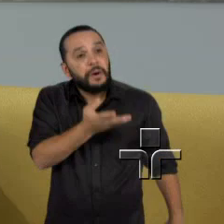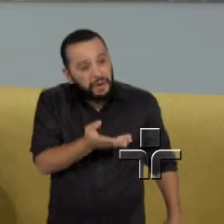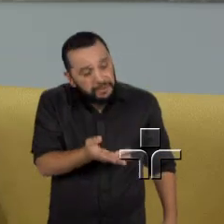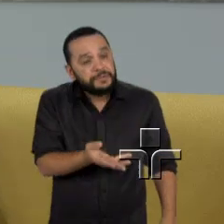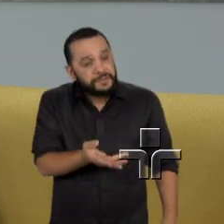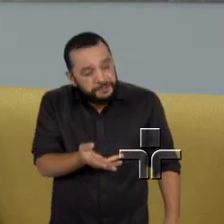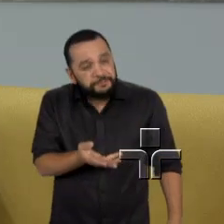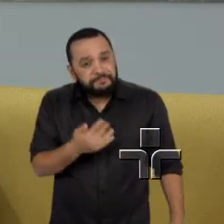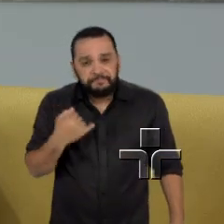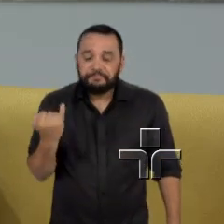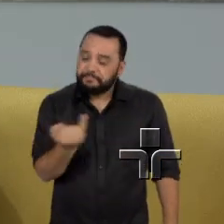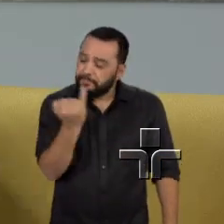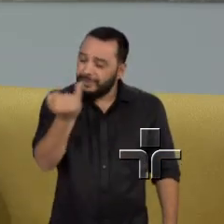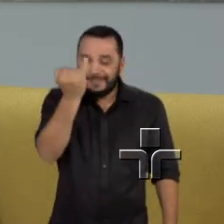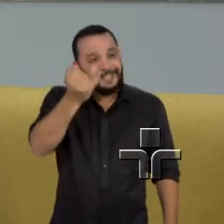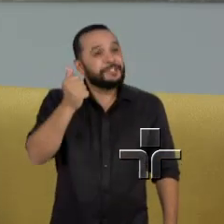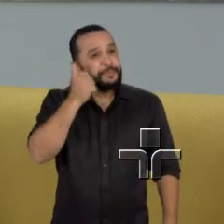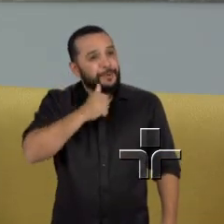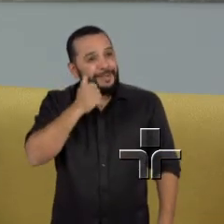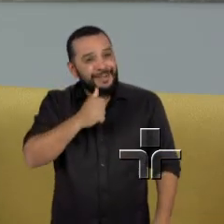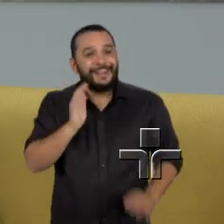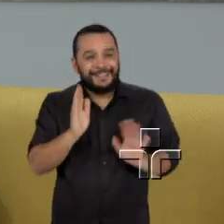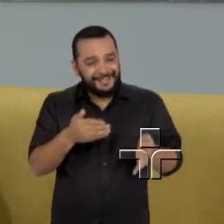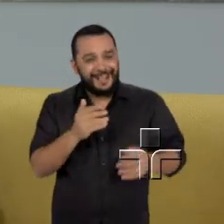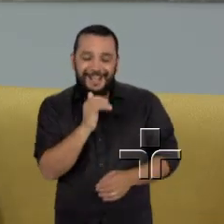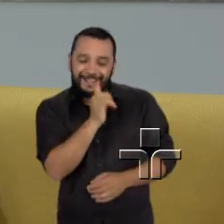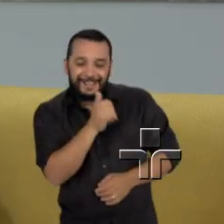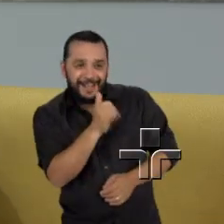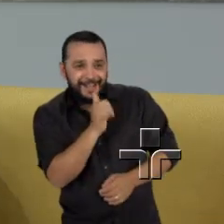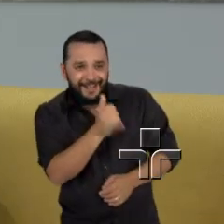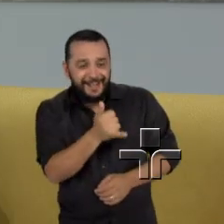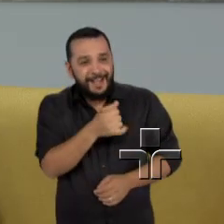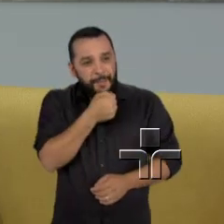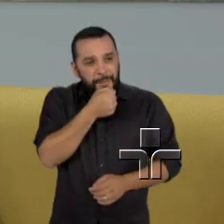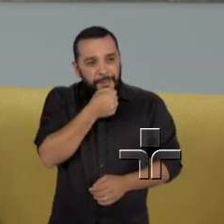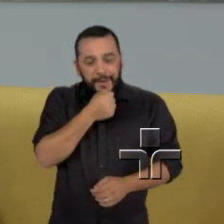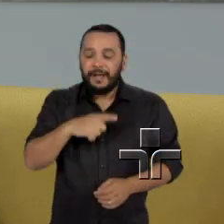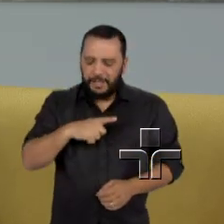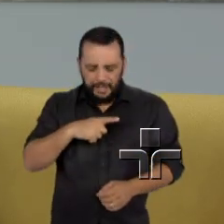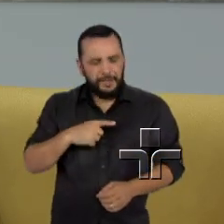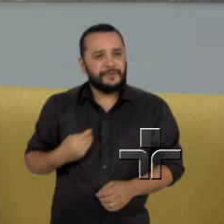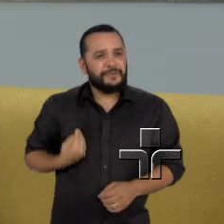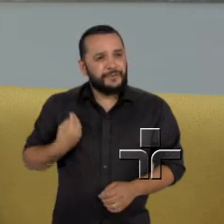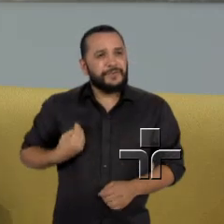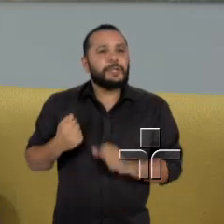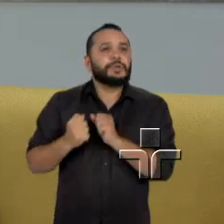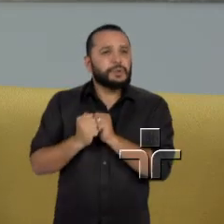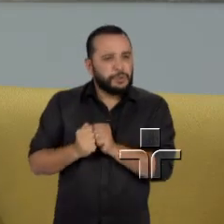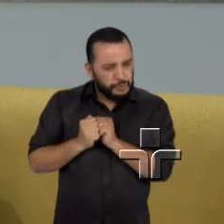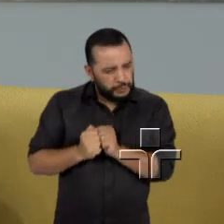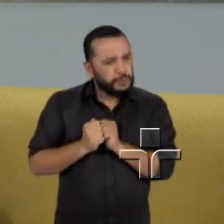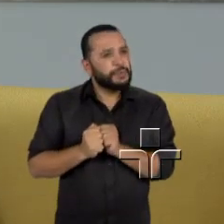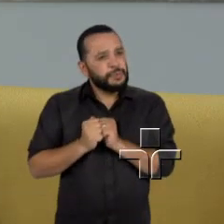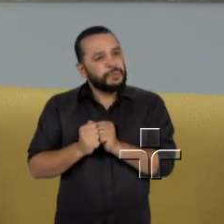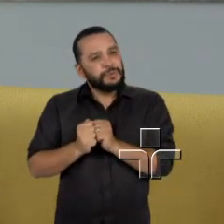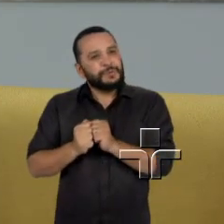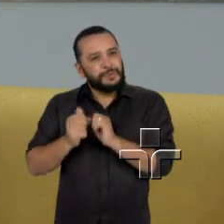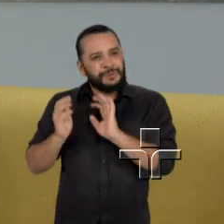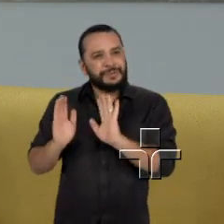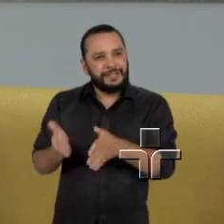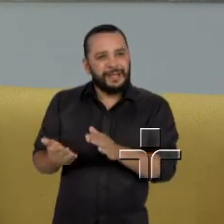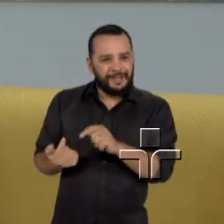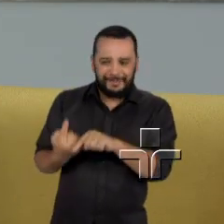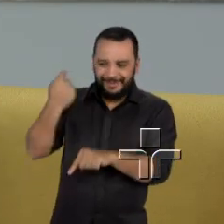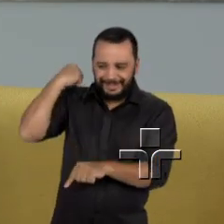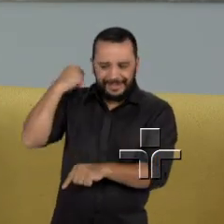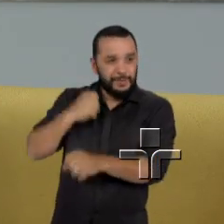tá chegando essa massa de mulheres narradoras, né? Eu convivi com várias delas durante processos seletivos por qual eu passei